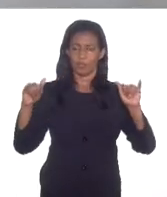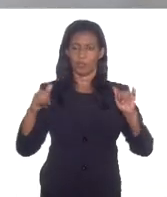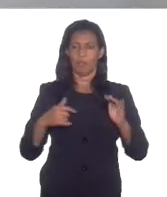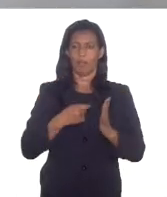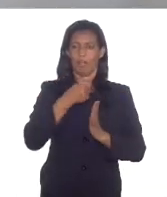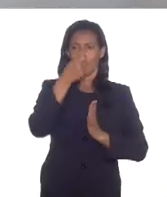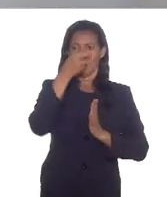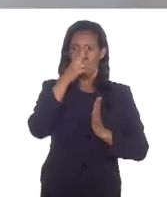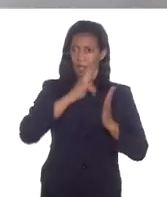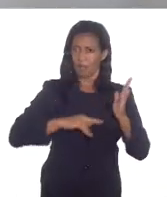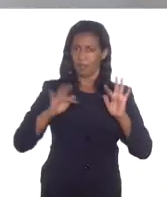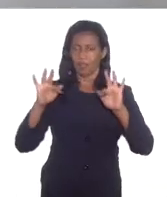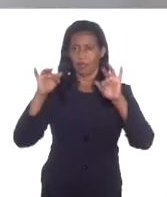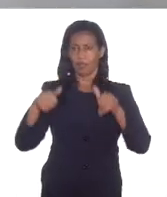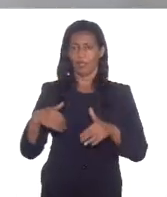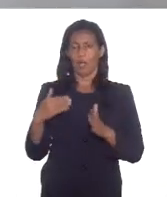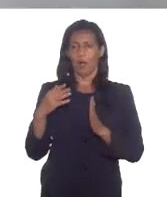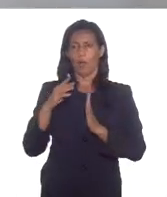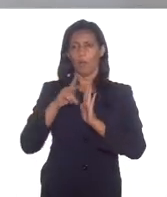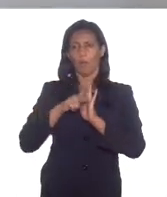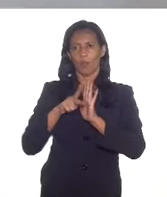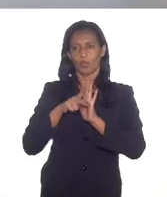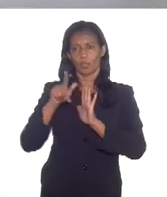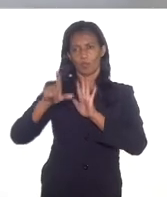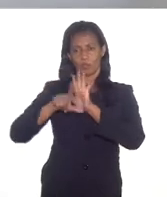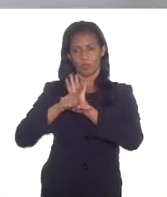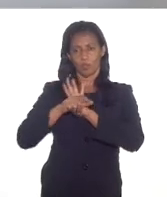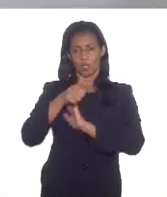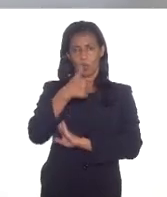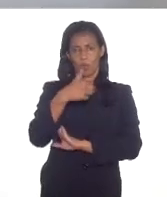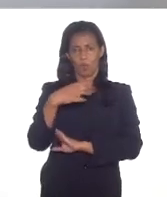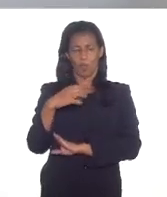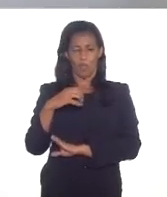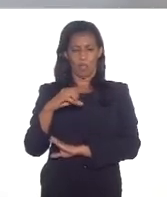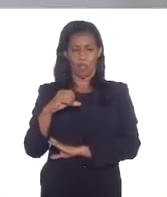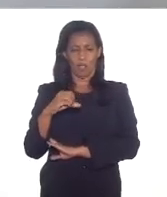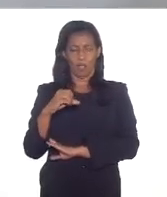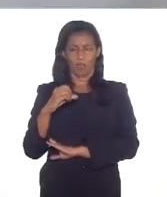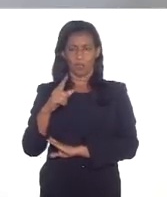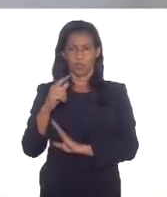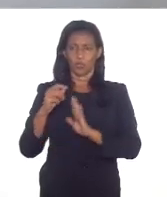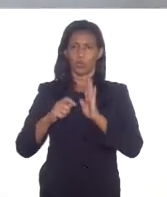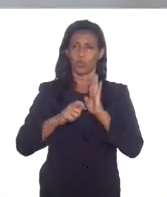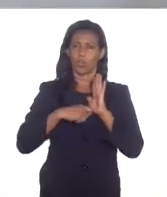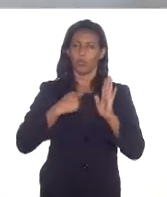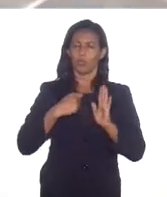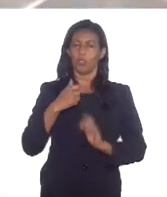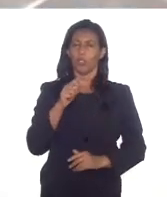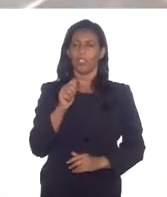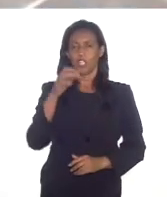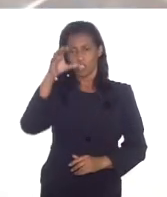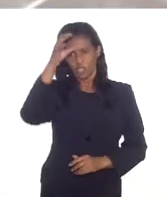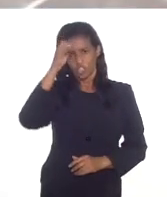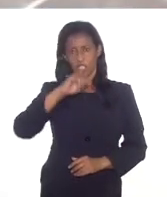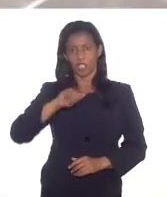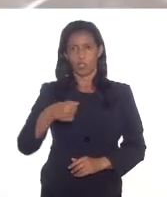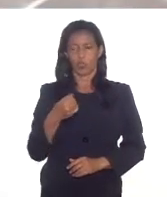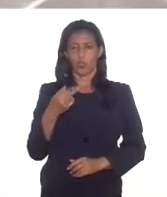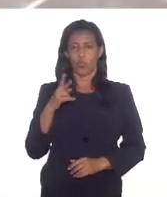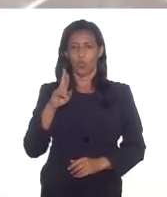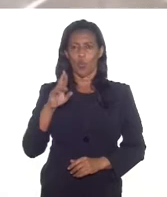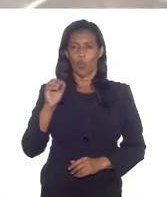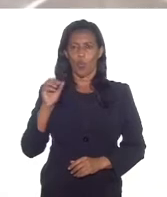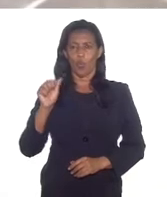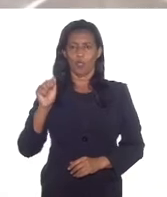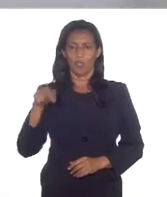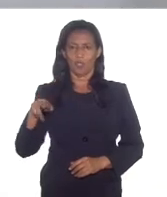final, projeto de lei 1121-A de 2019, de autoria dos deputados Marcelo, Dino, Tia Ju, Rosane Félix e Sérgio